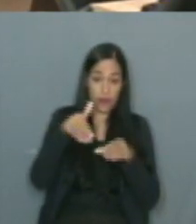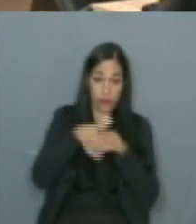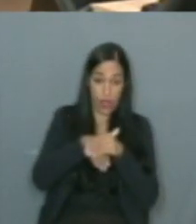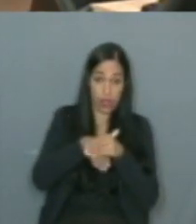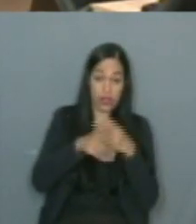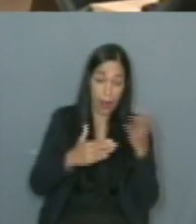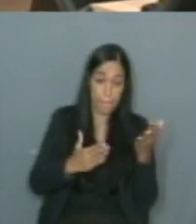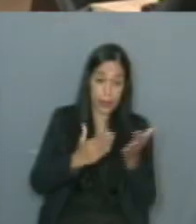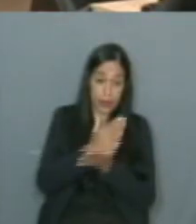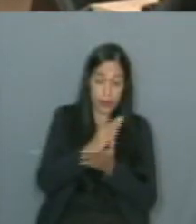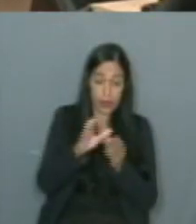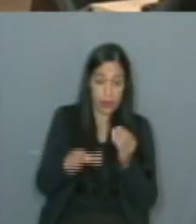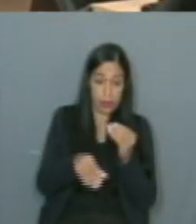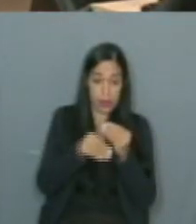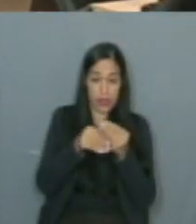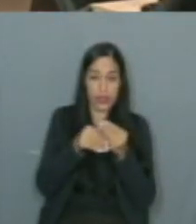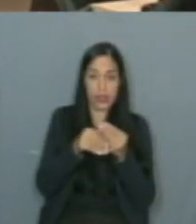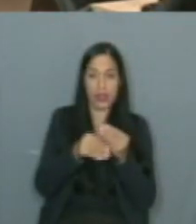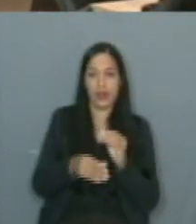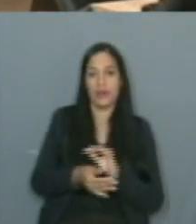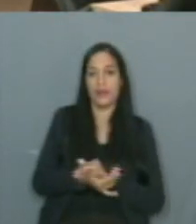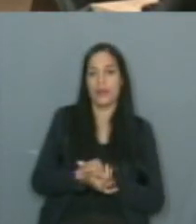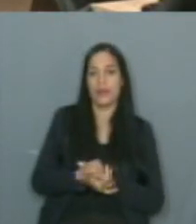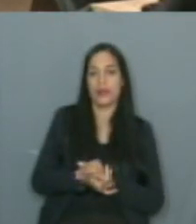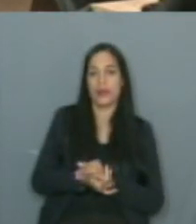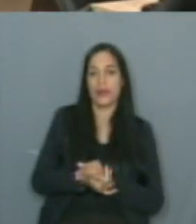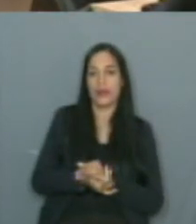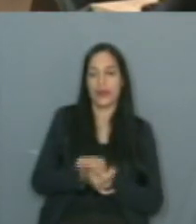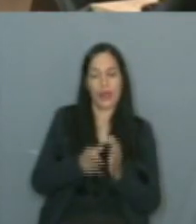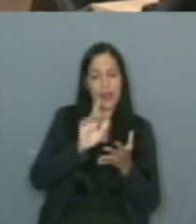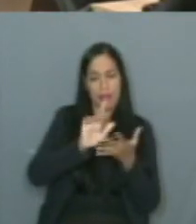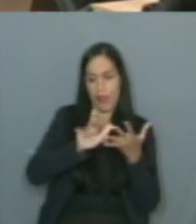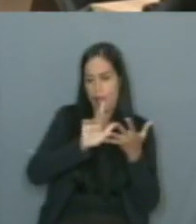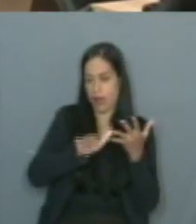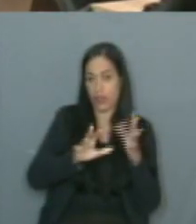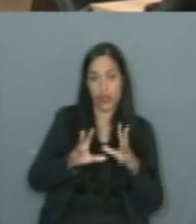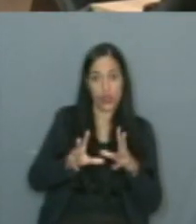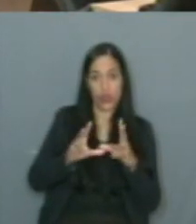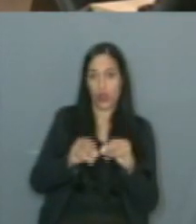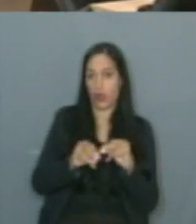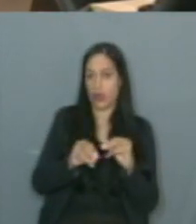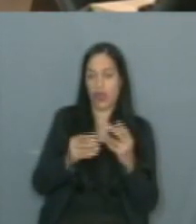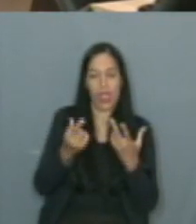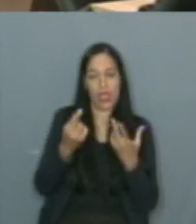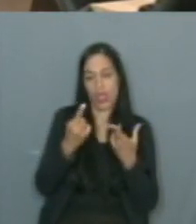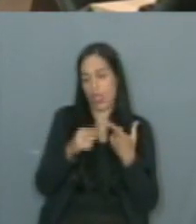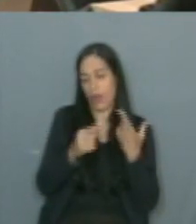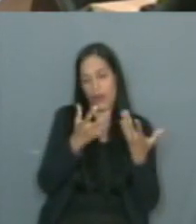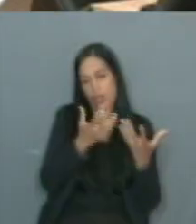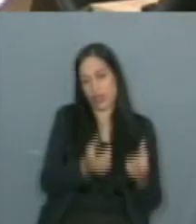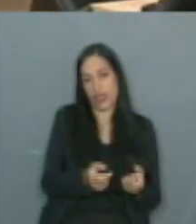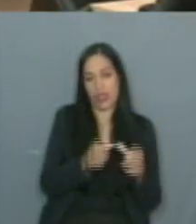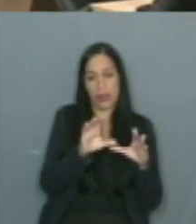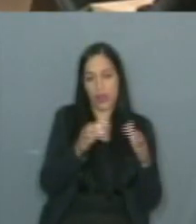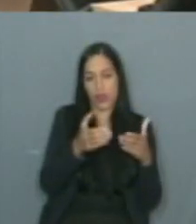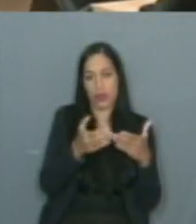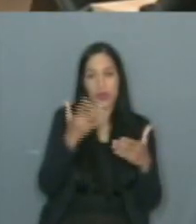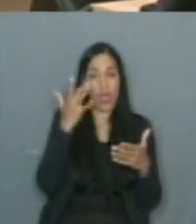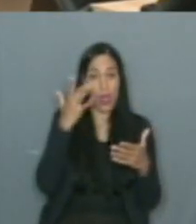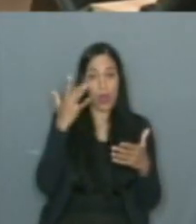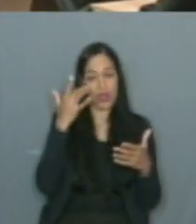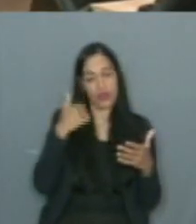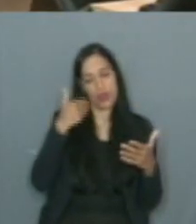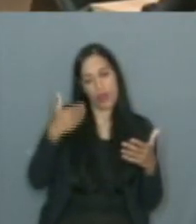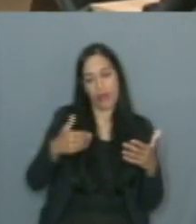emenda, veja o que ela pede, tá? Eu coloquei várias, todas elas reprovadas pela comissão. Não sei se pelo fato de eu ser o líder